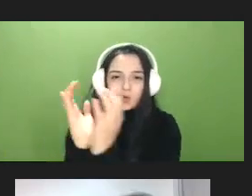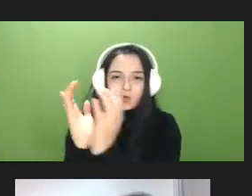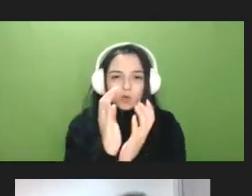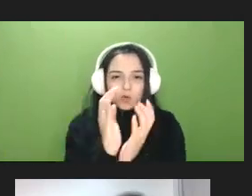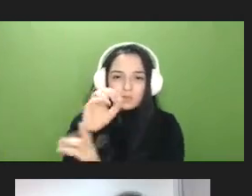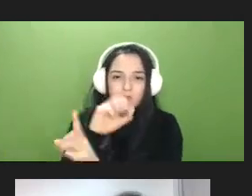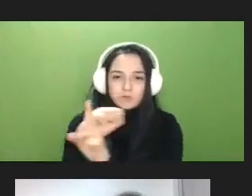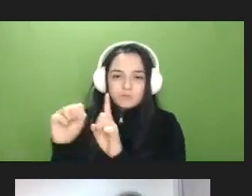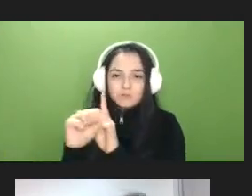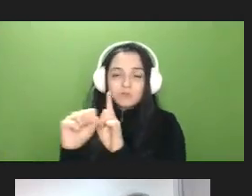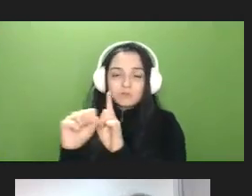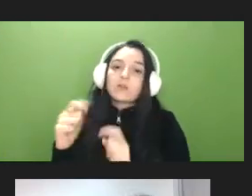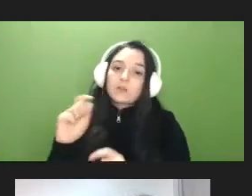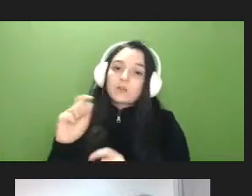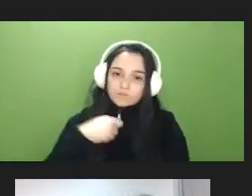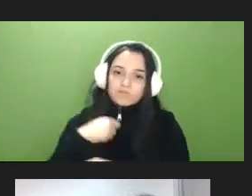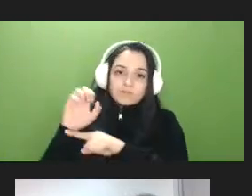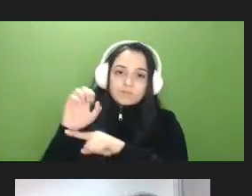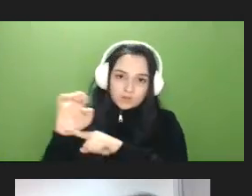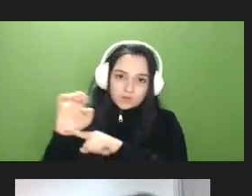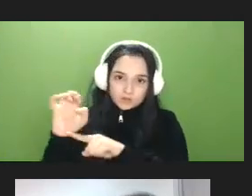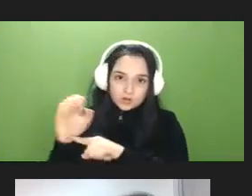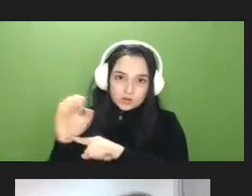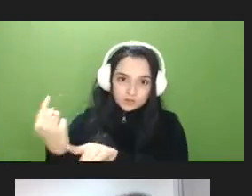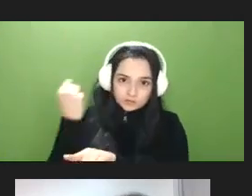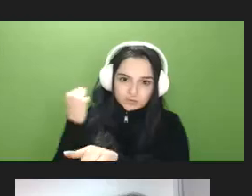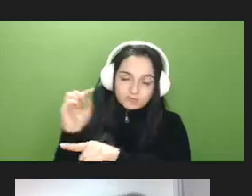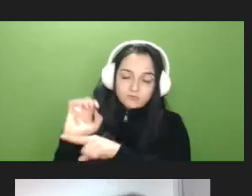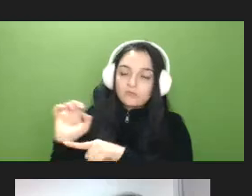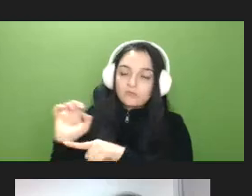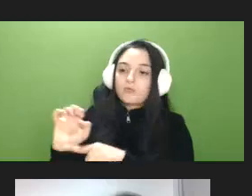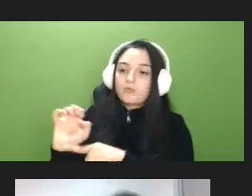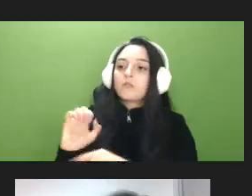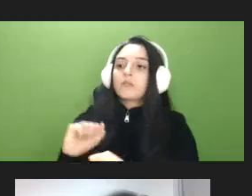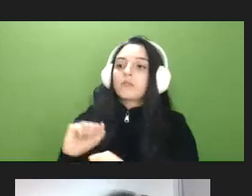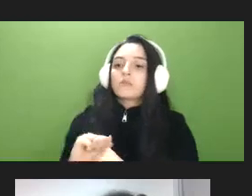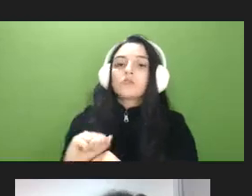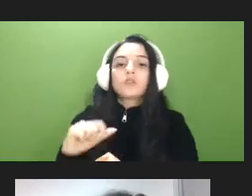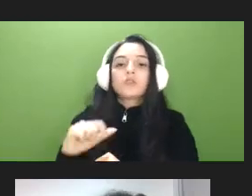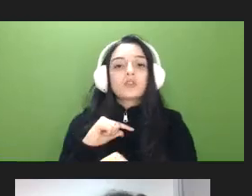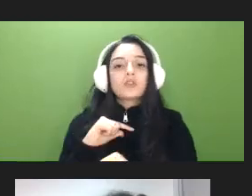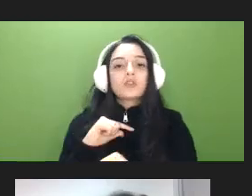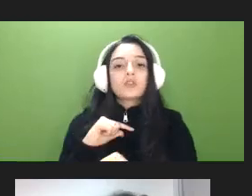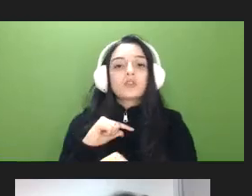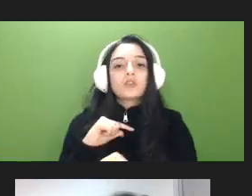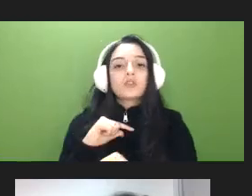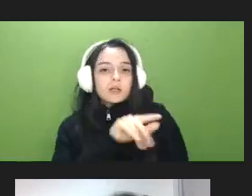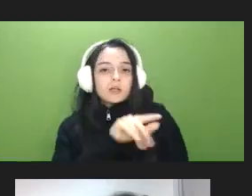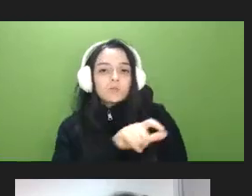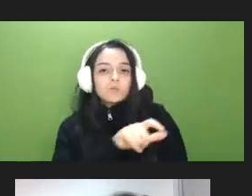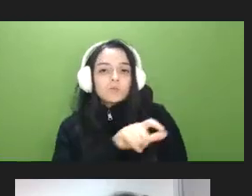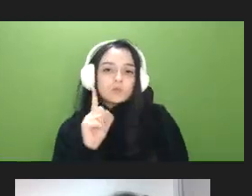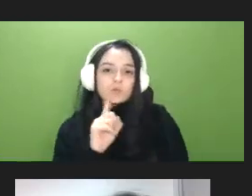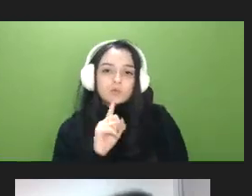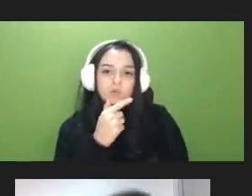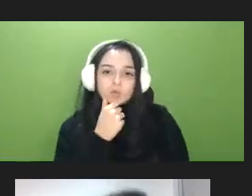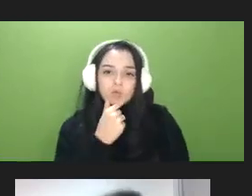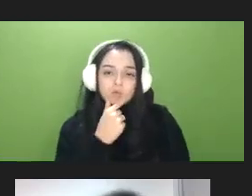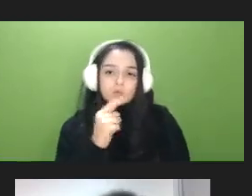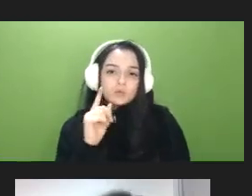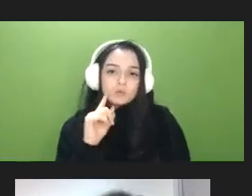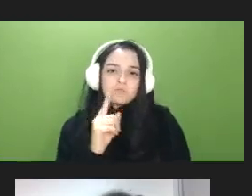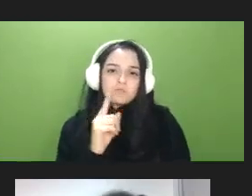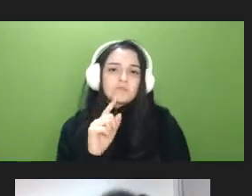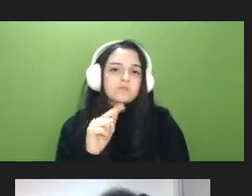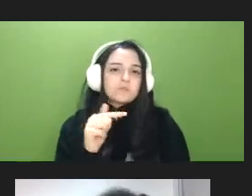enquanto estagiária de psicologia, e aí eu tinha esse colega surdo que trabalhava no setor, numa sala na